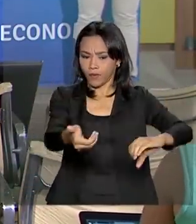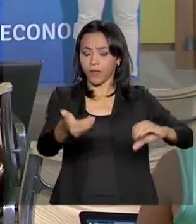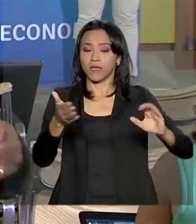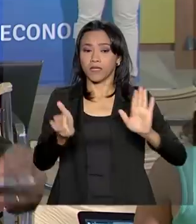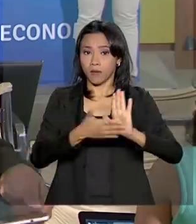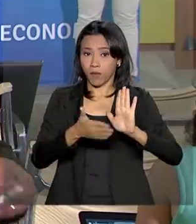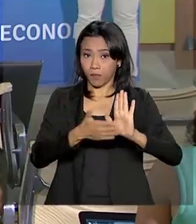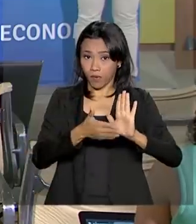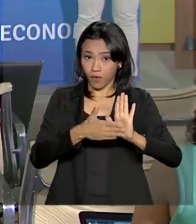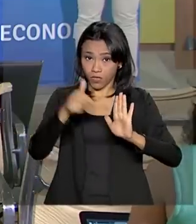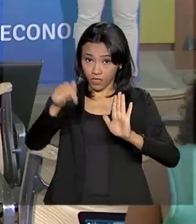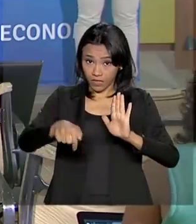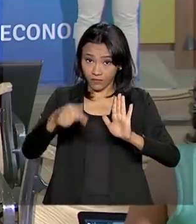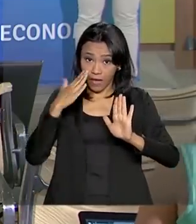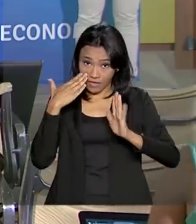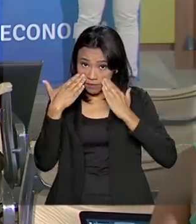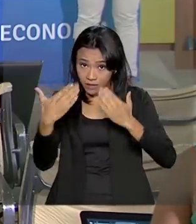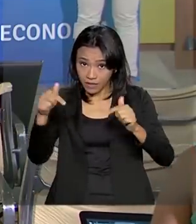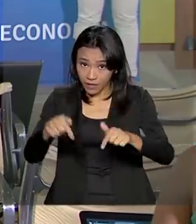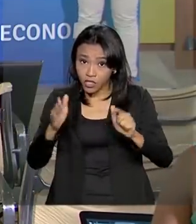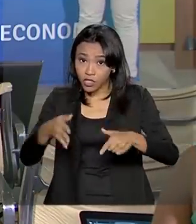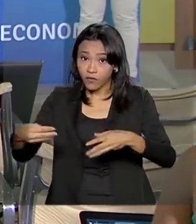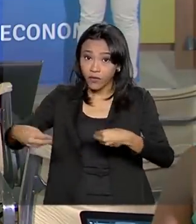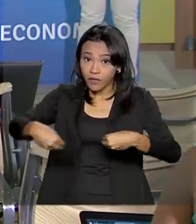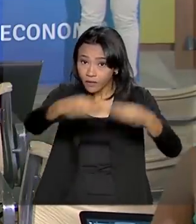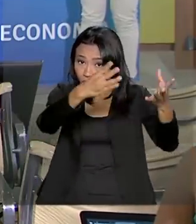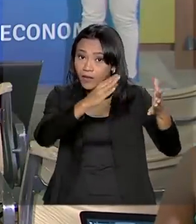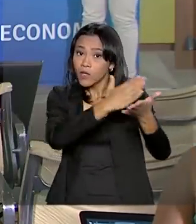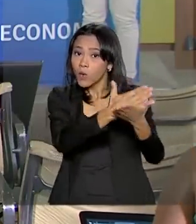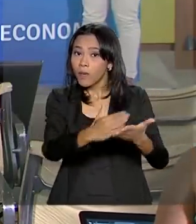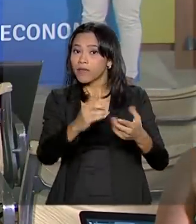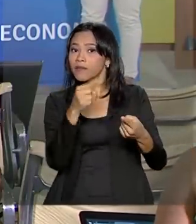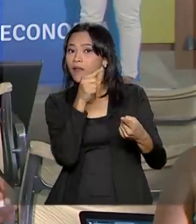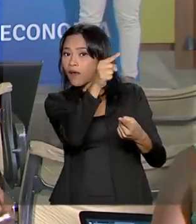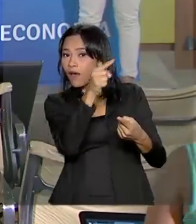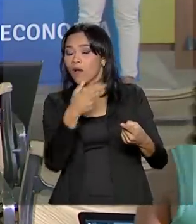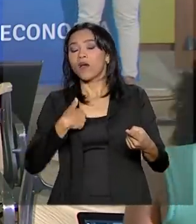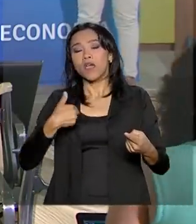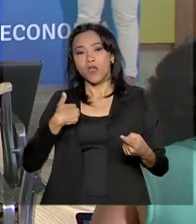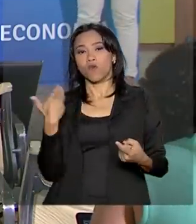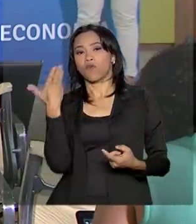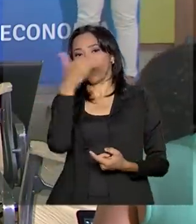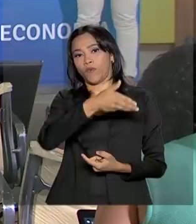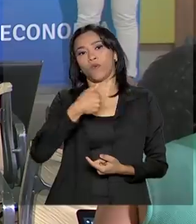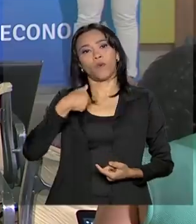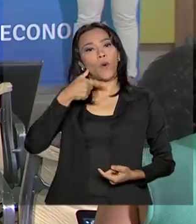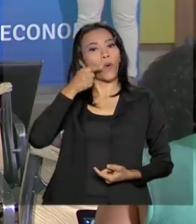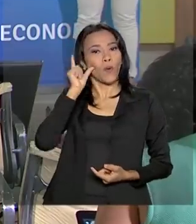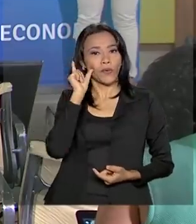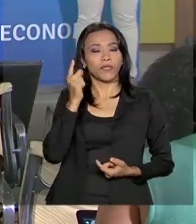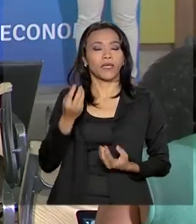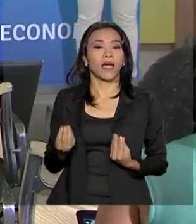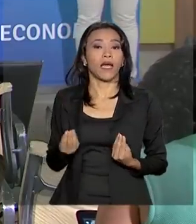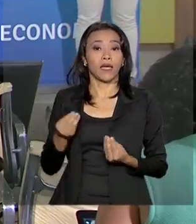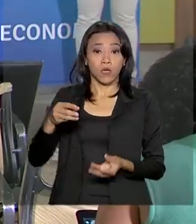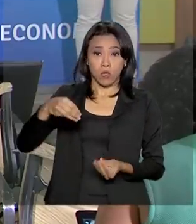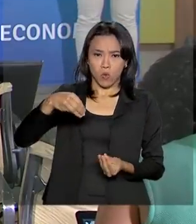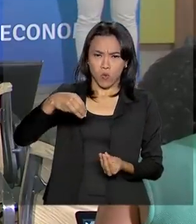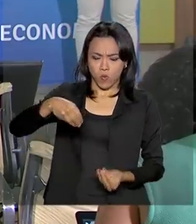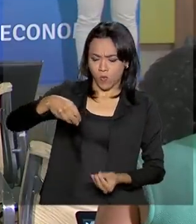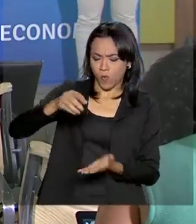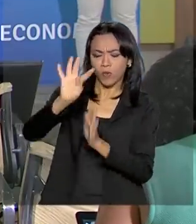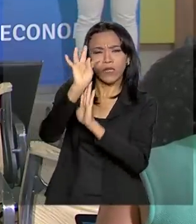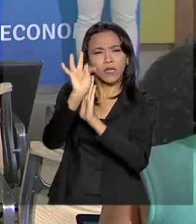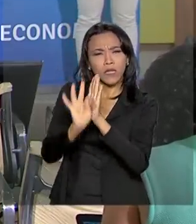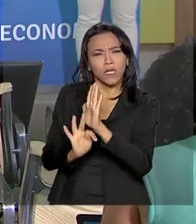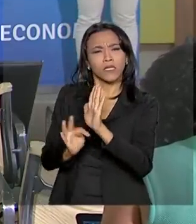aqui, foi já entregue no Congresso Nacional e começa a tramitação por lá. Olha, eu estive lá ontem acompanhando a entrega do pacote anticrime pelo